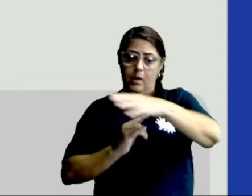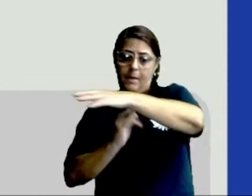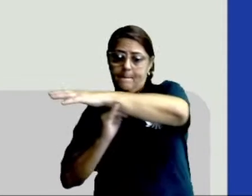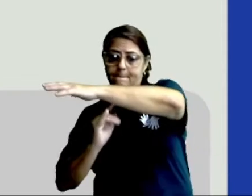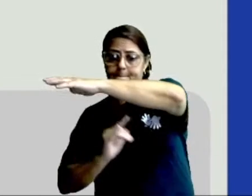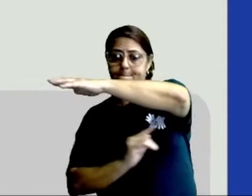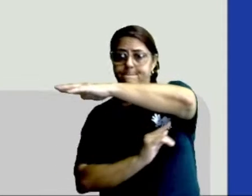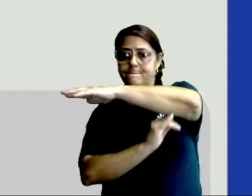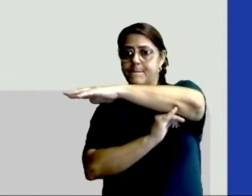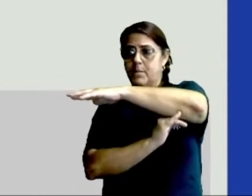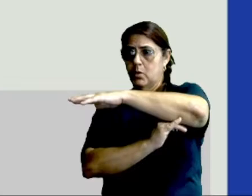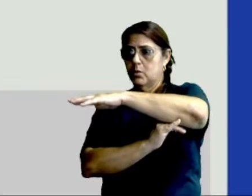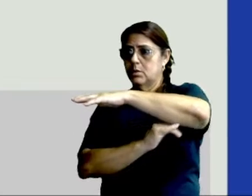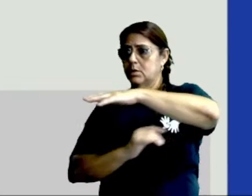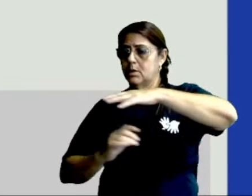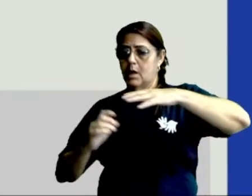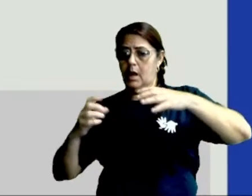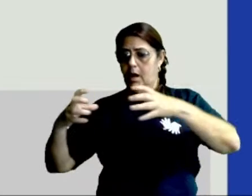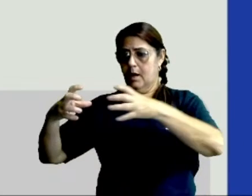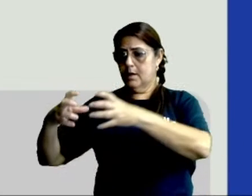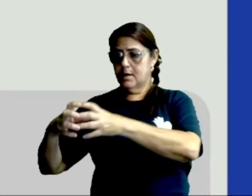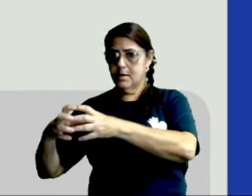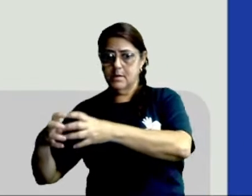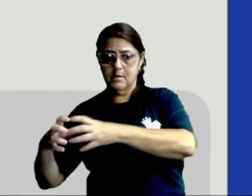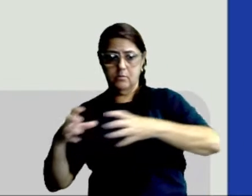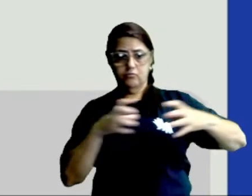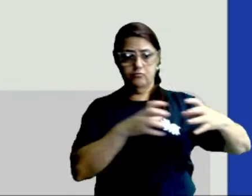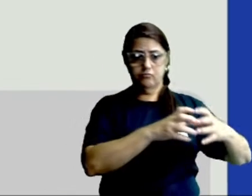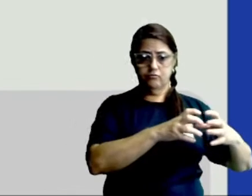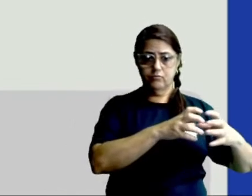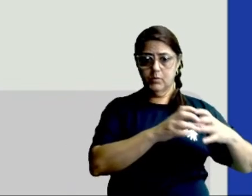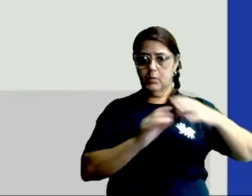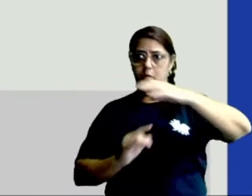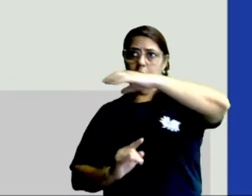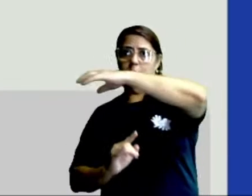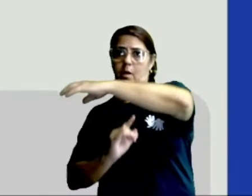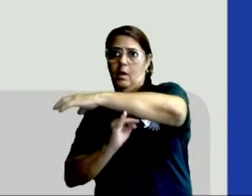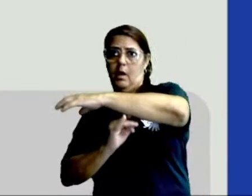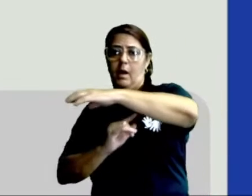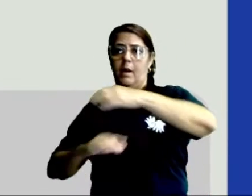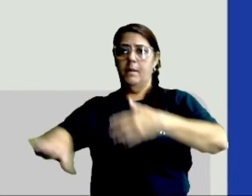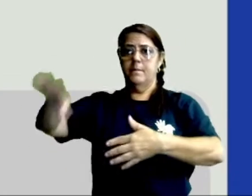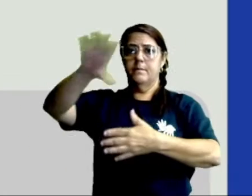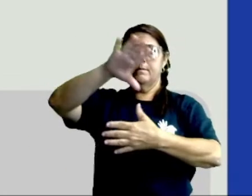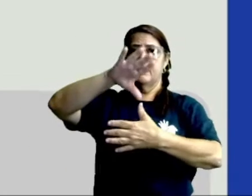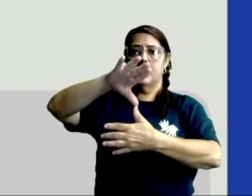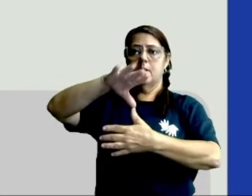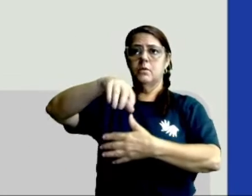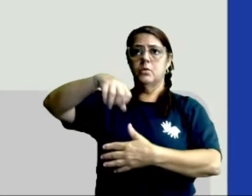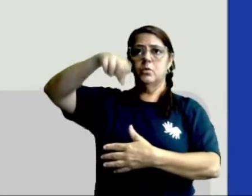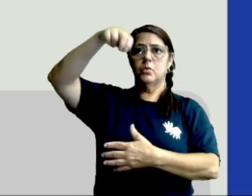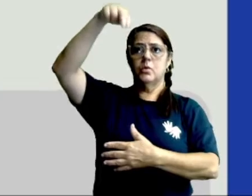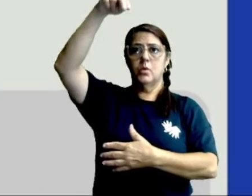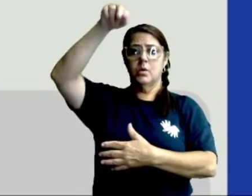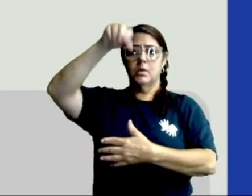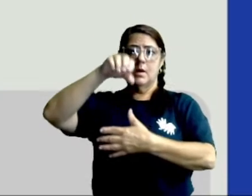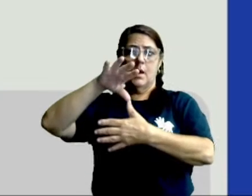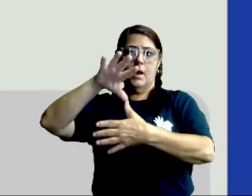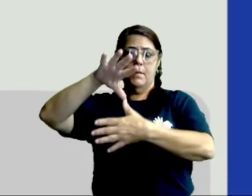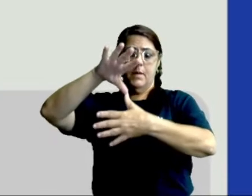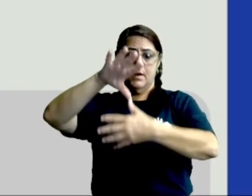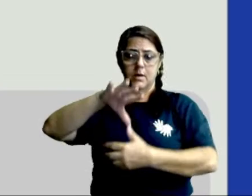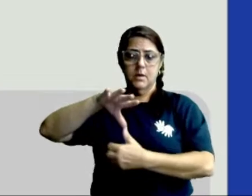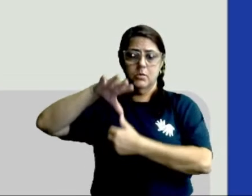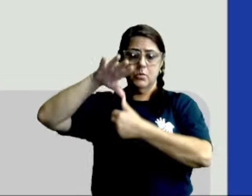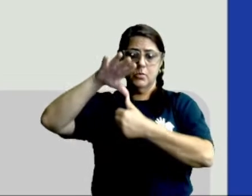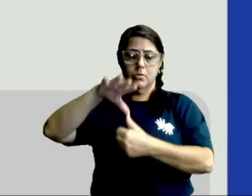uma ponte ali entre a América do Norte e a América do Sul. Então, nós temos aí